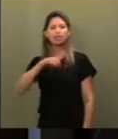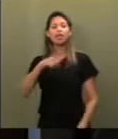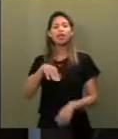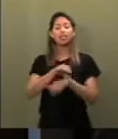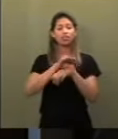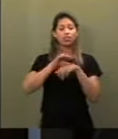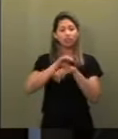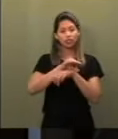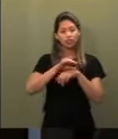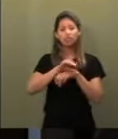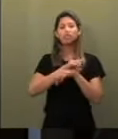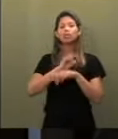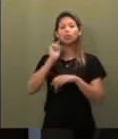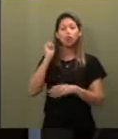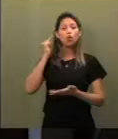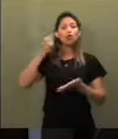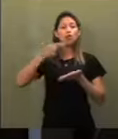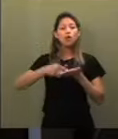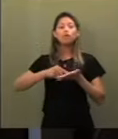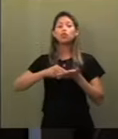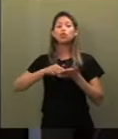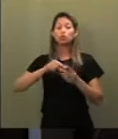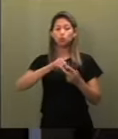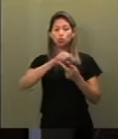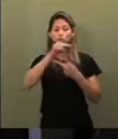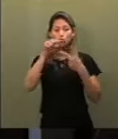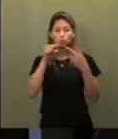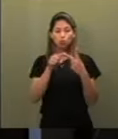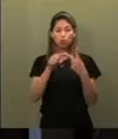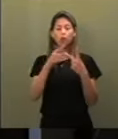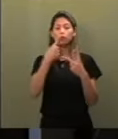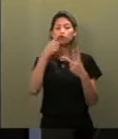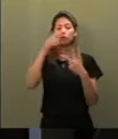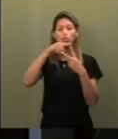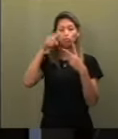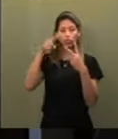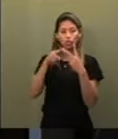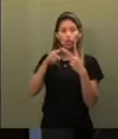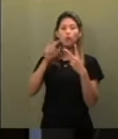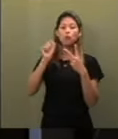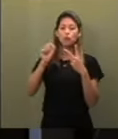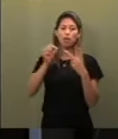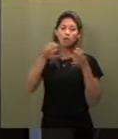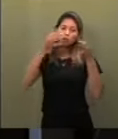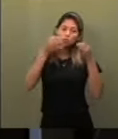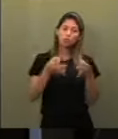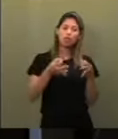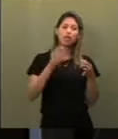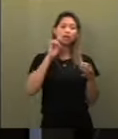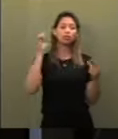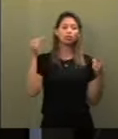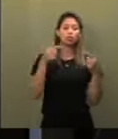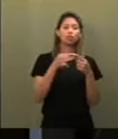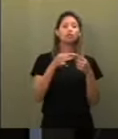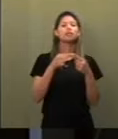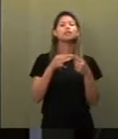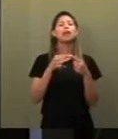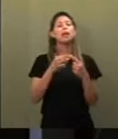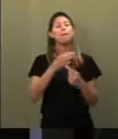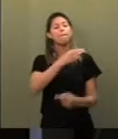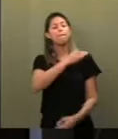Constituição, define duas condições essenciais para a indicação de ministros do